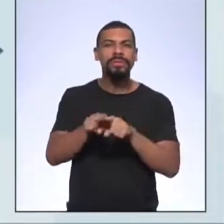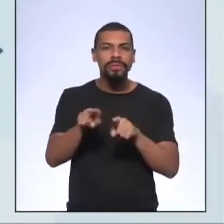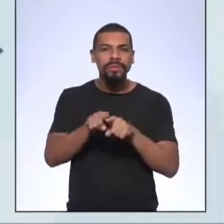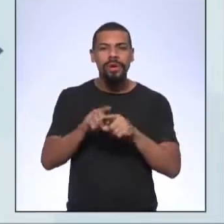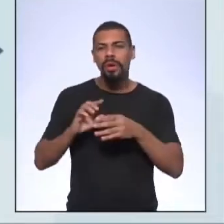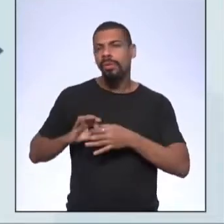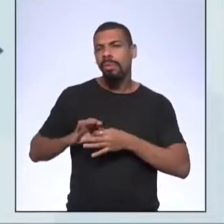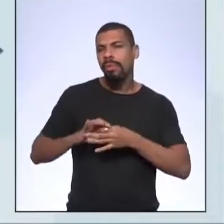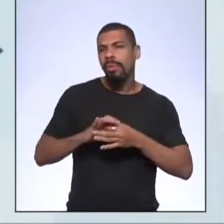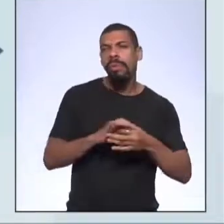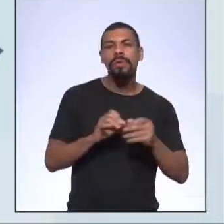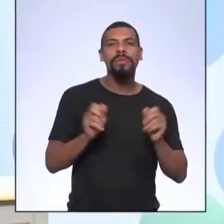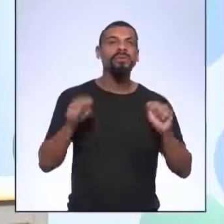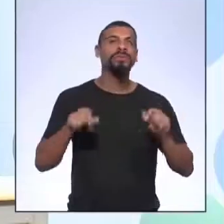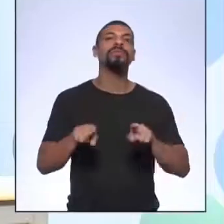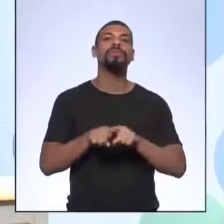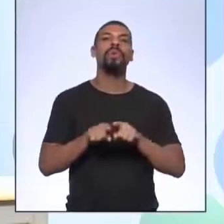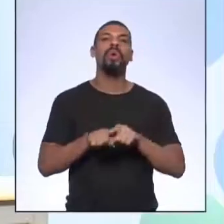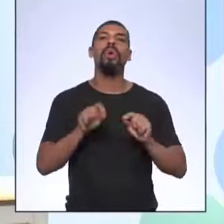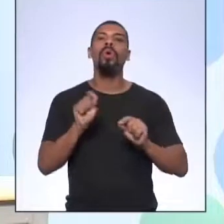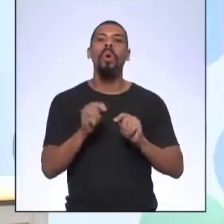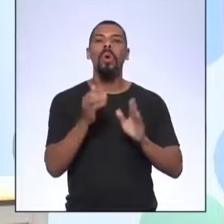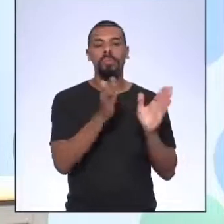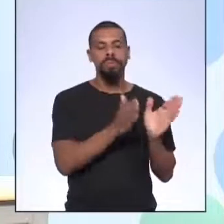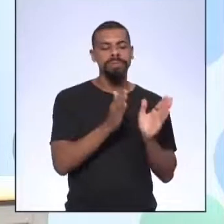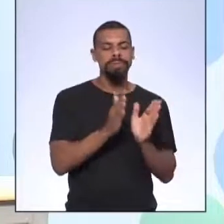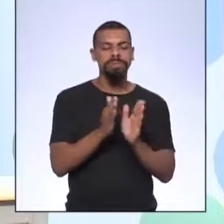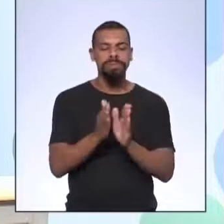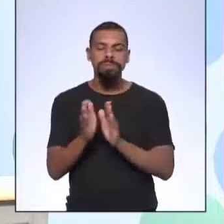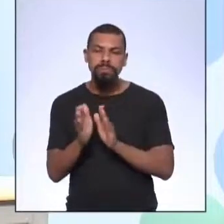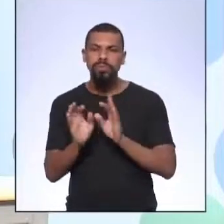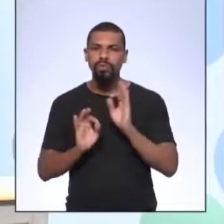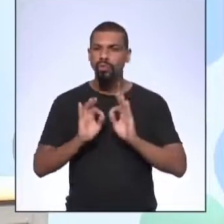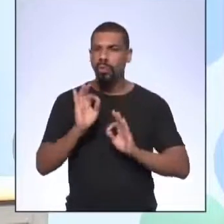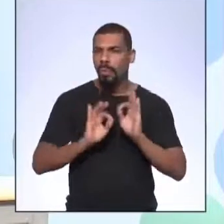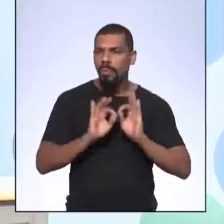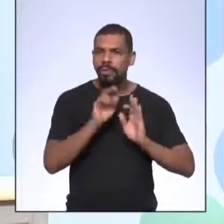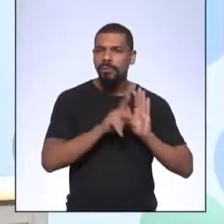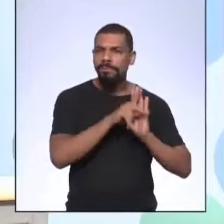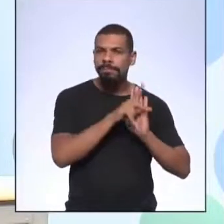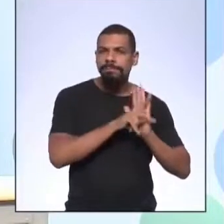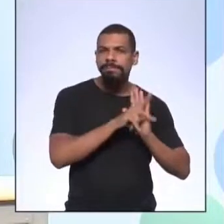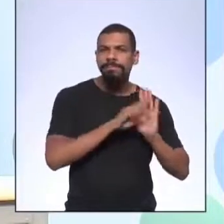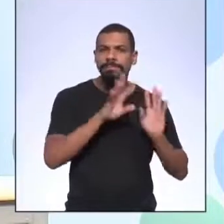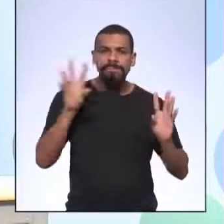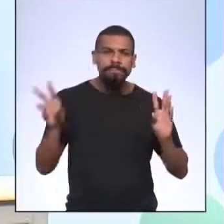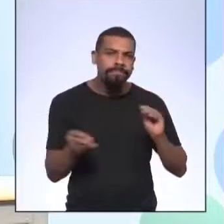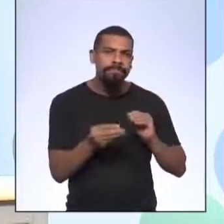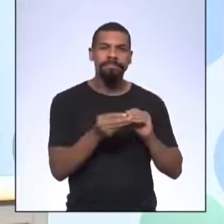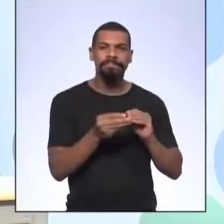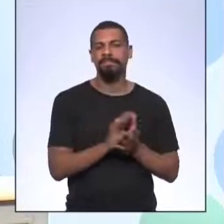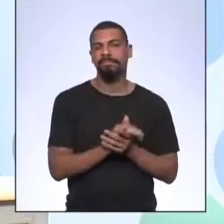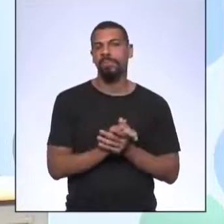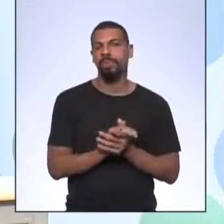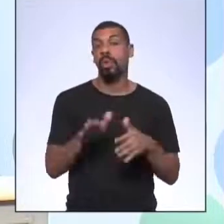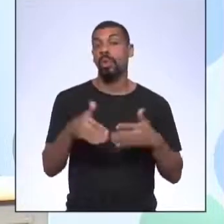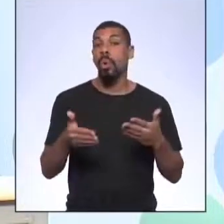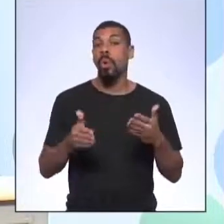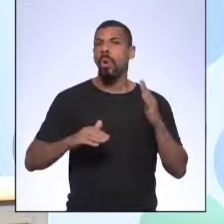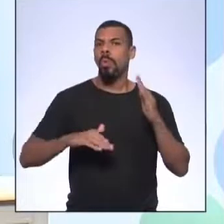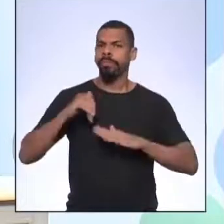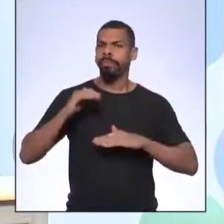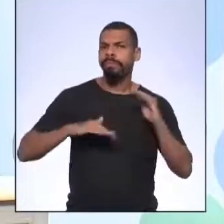elementos estruturantes ou seja como que qual é o passo a passo de confecção de um projeto o quê que isso implica que tipo de